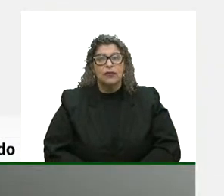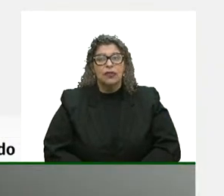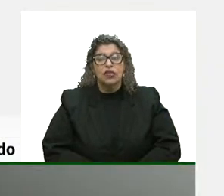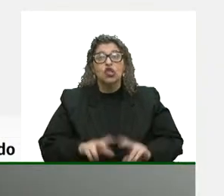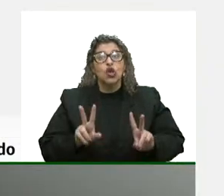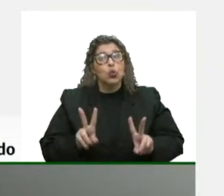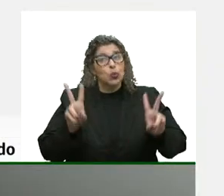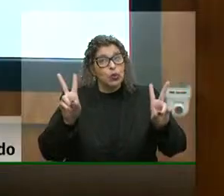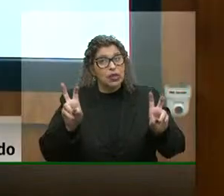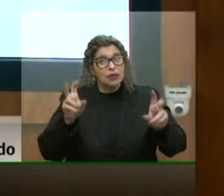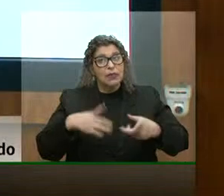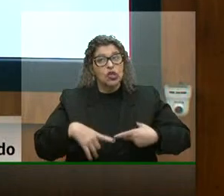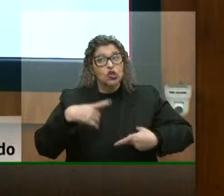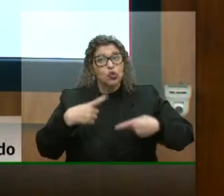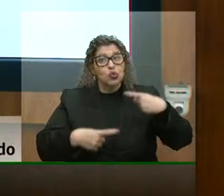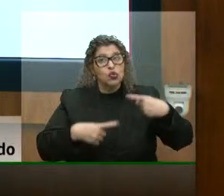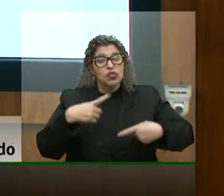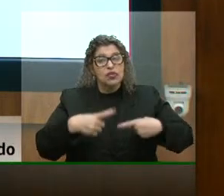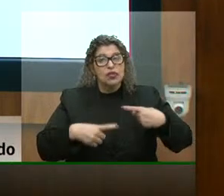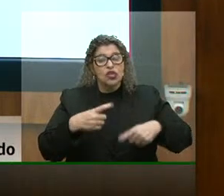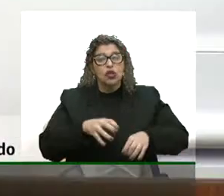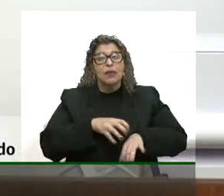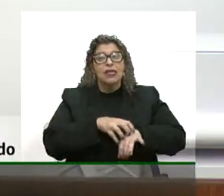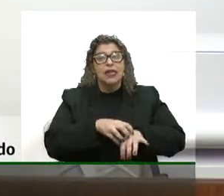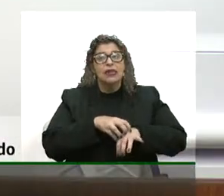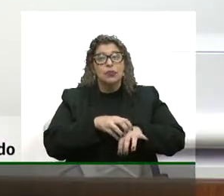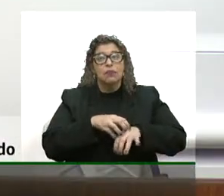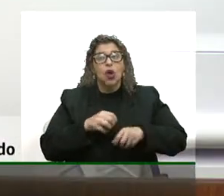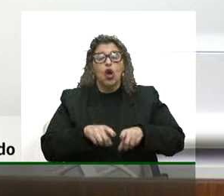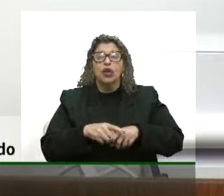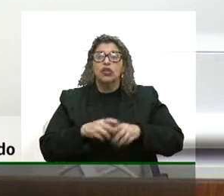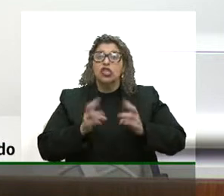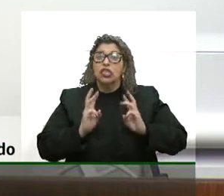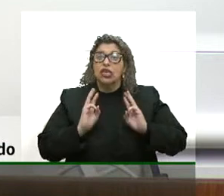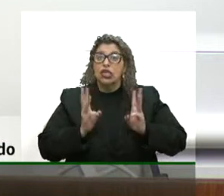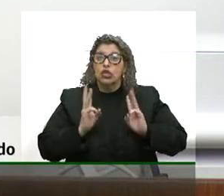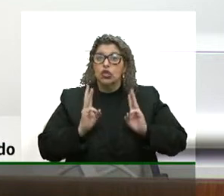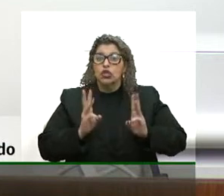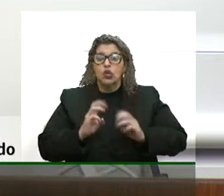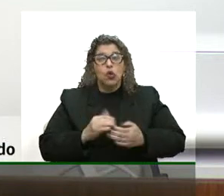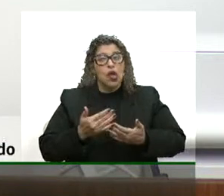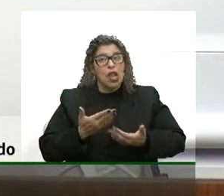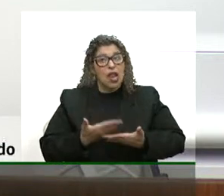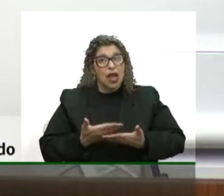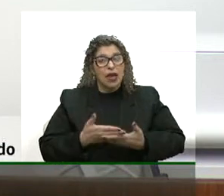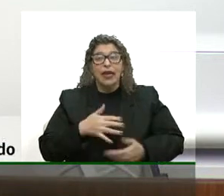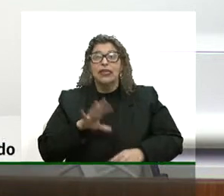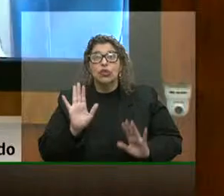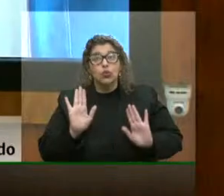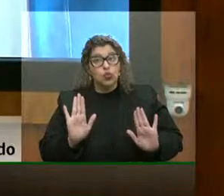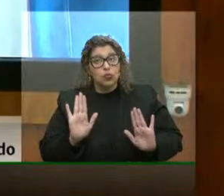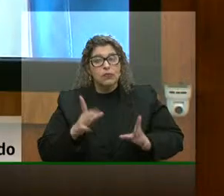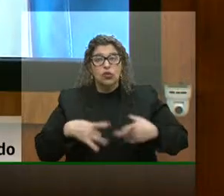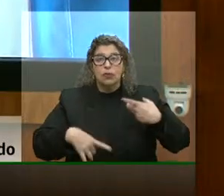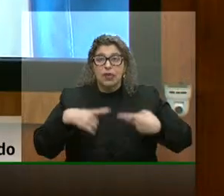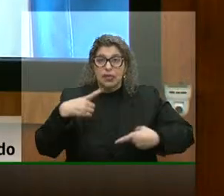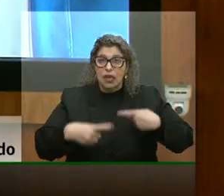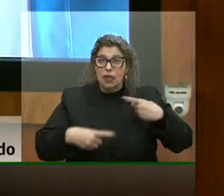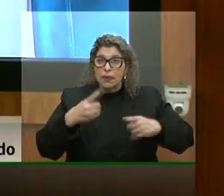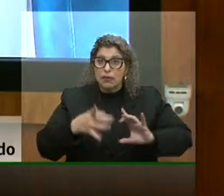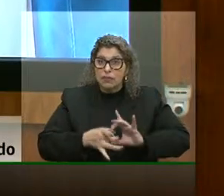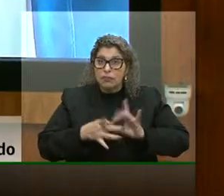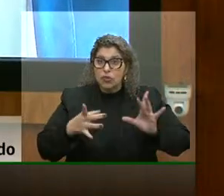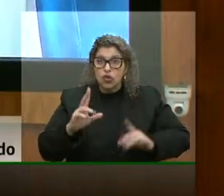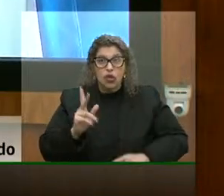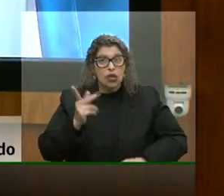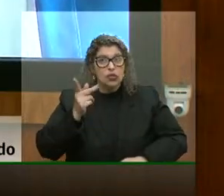tema a gente está discutindo é sobre o transporte escolar, só para nós presidente, manter... Historicamente, tivemos liberdade para discutir aqui na casa. Historicamente...